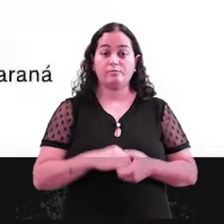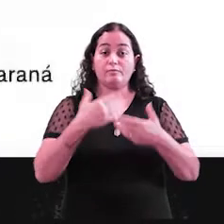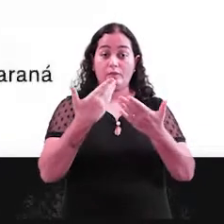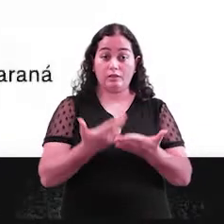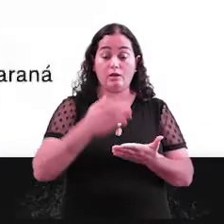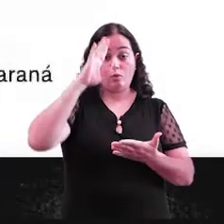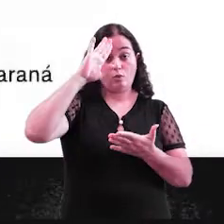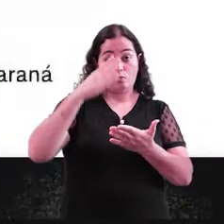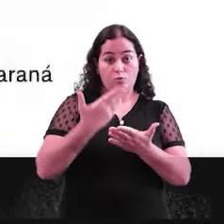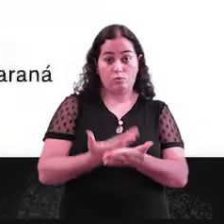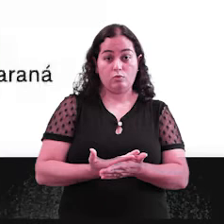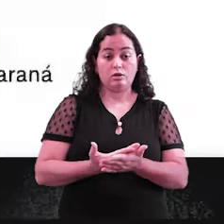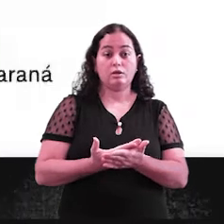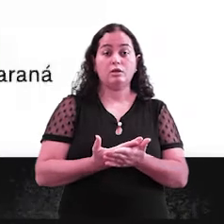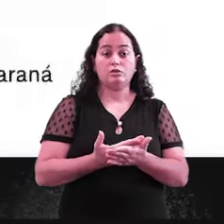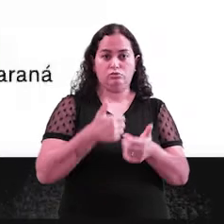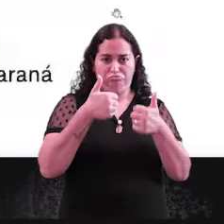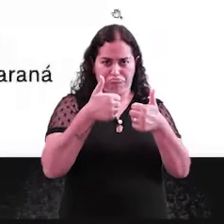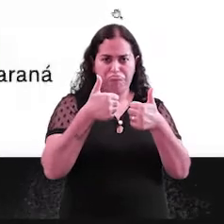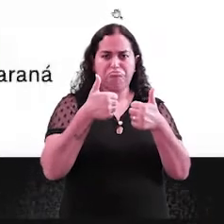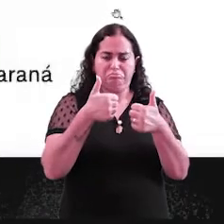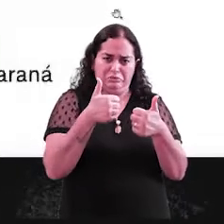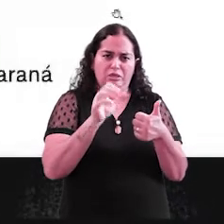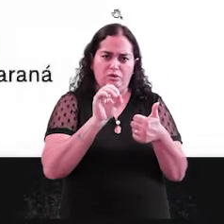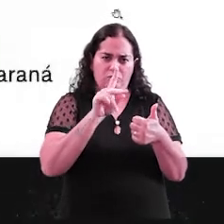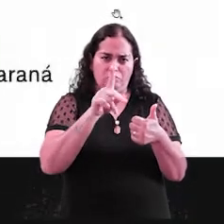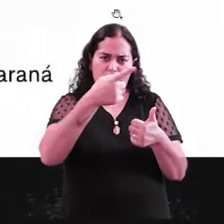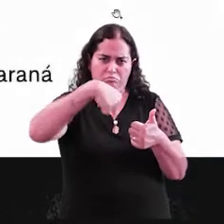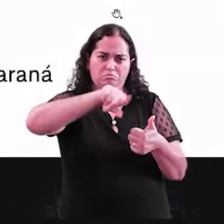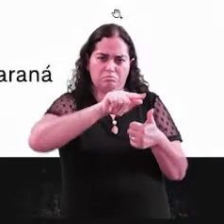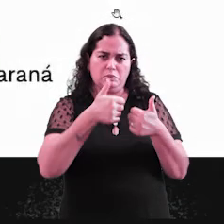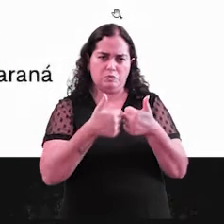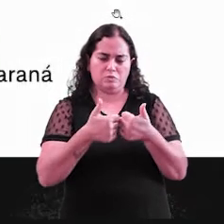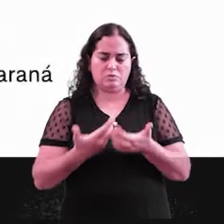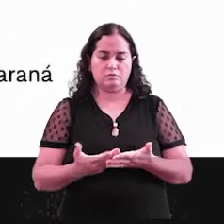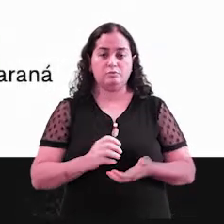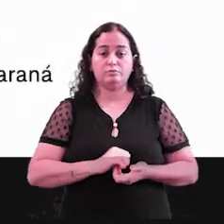Mas eu acredito que deva estar tudo certinho aí para vocês, né?